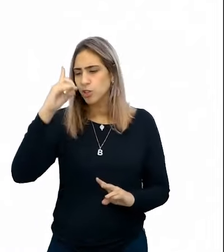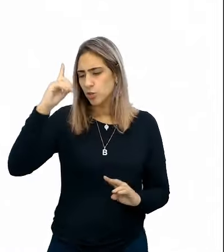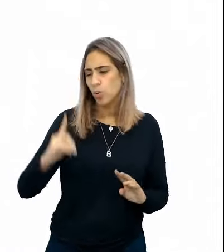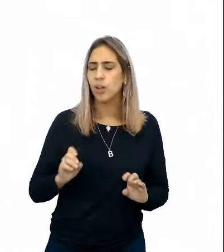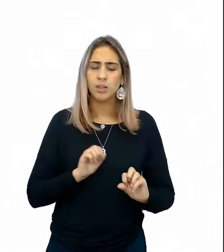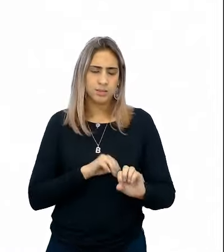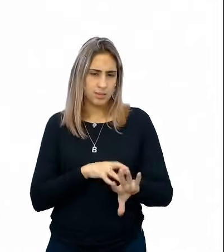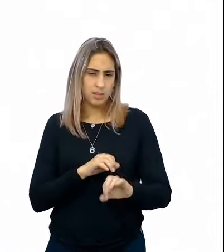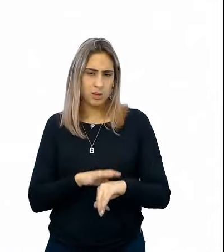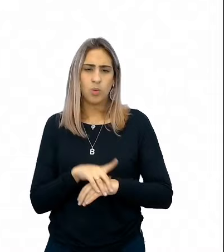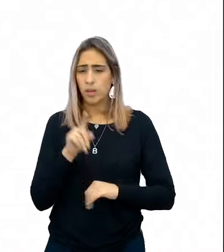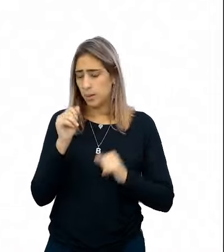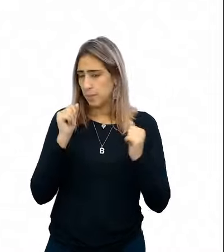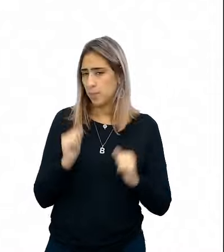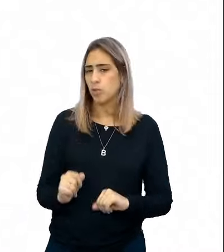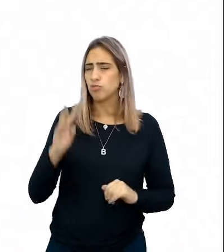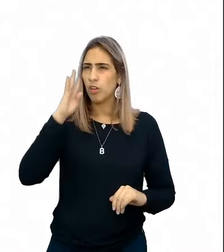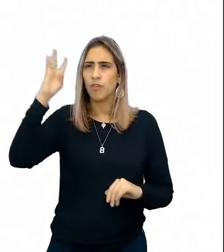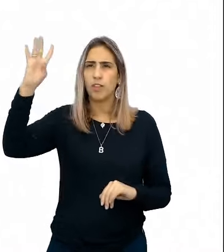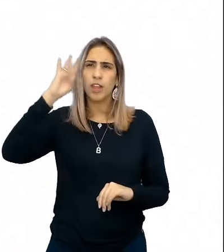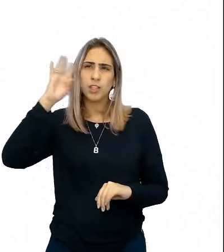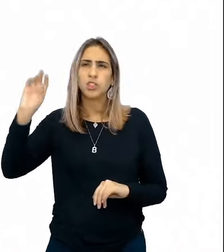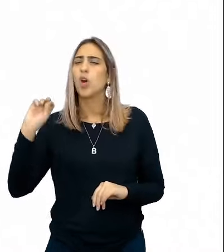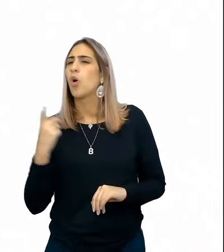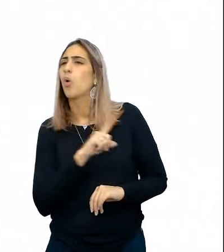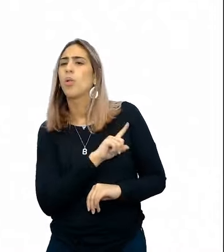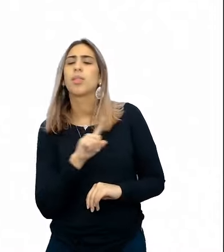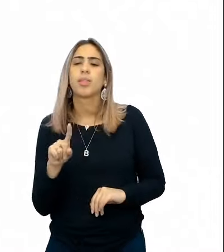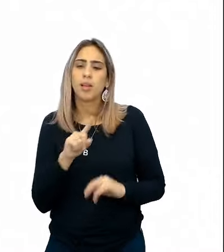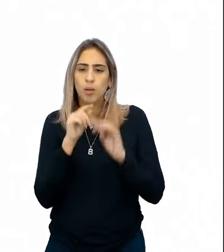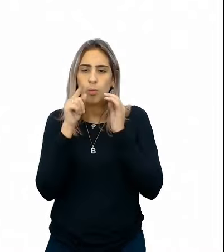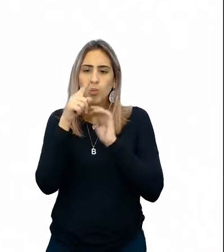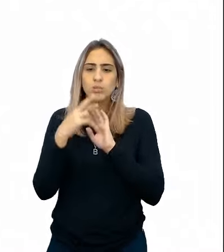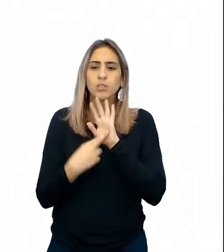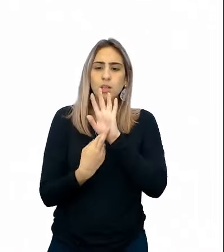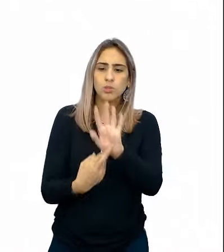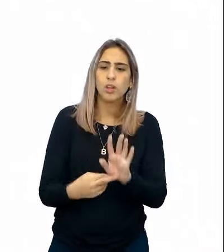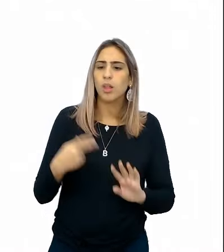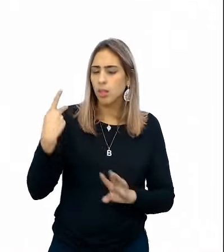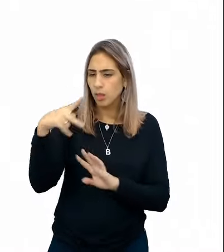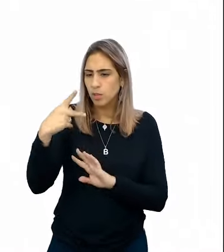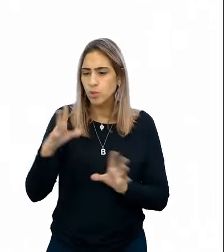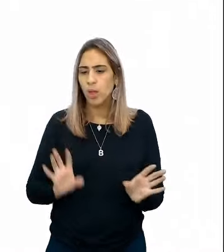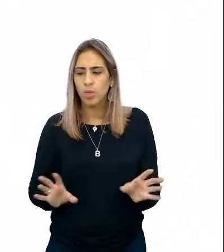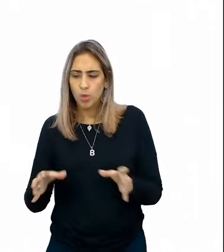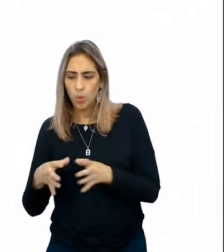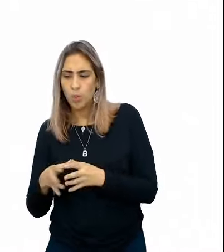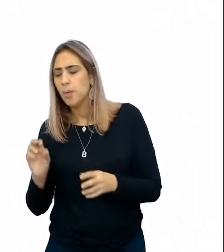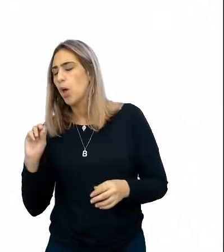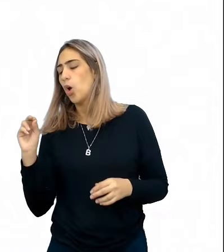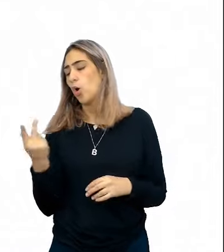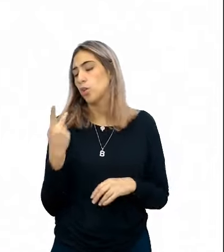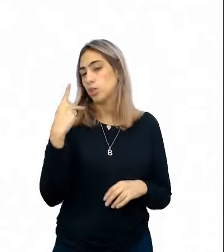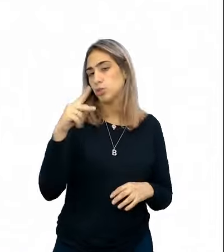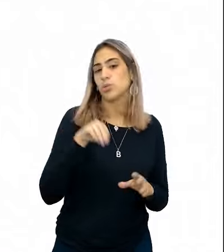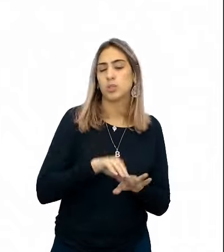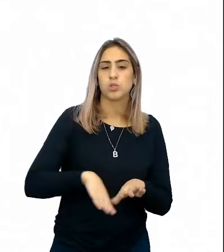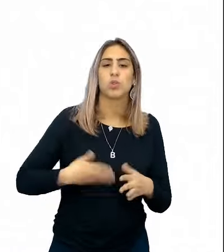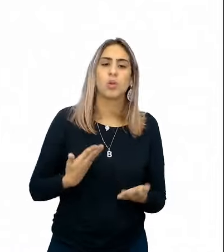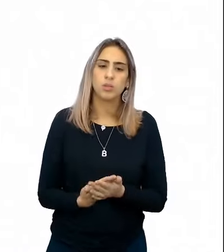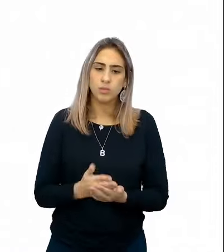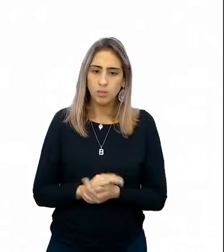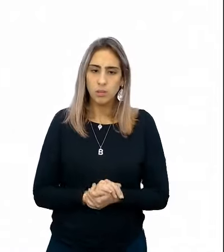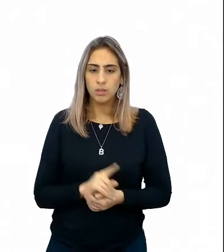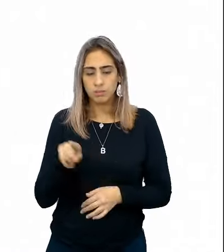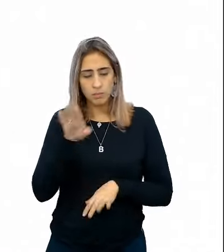de ensino, que pode refletir ou não os resultados da sua turma ou da sua escola.